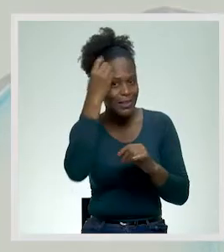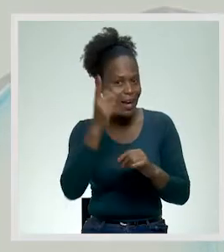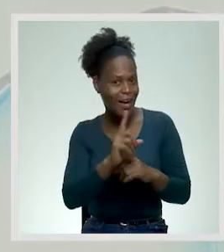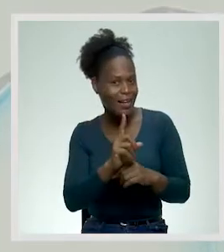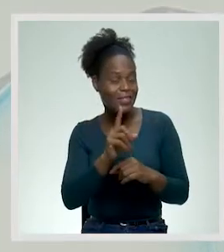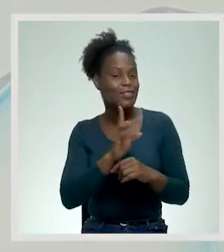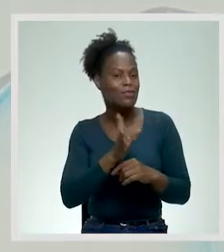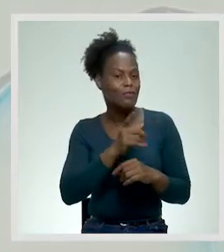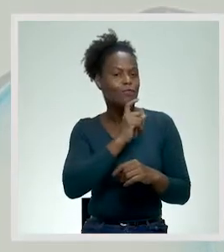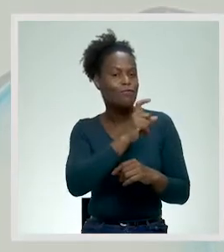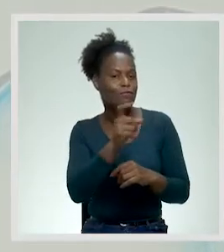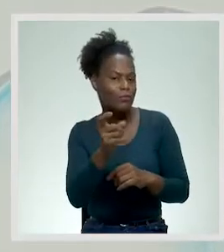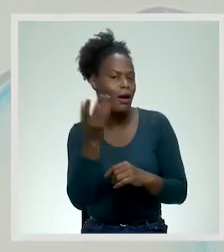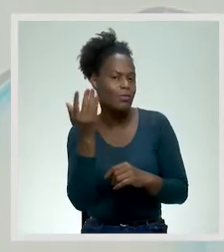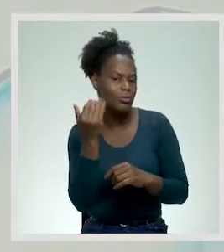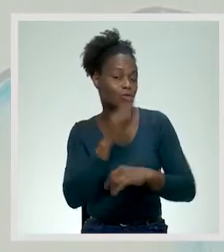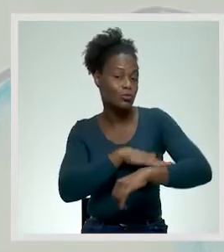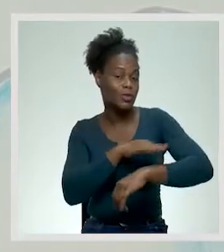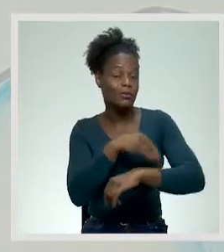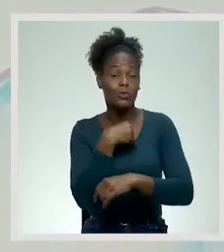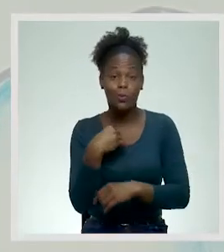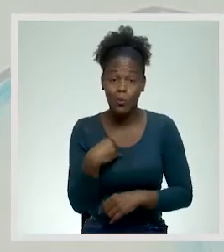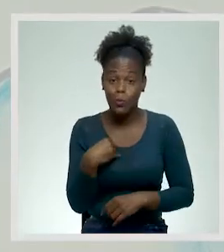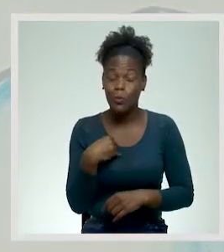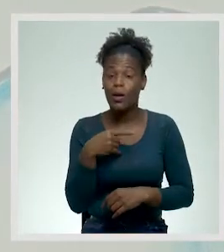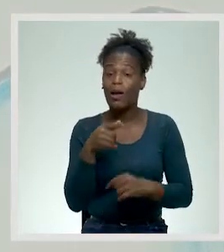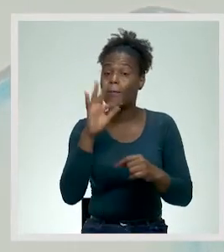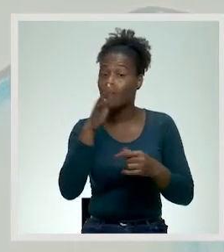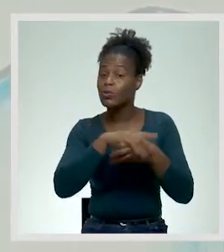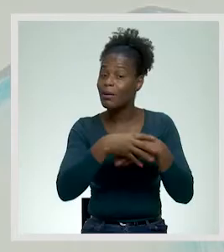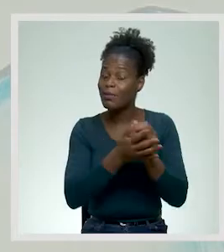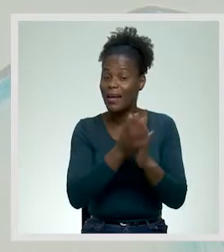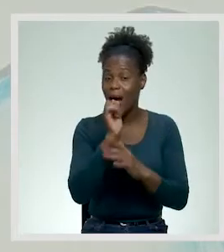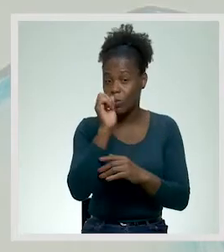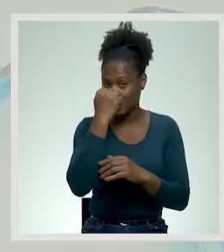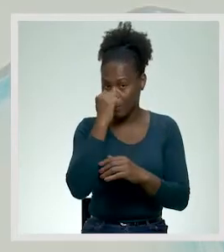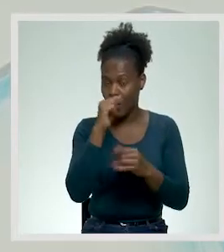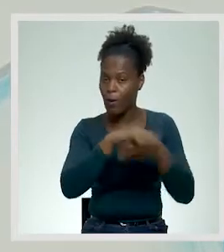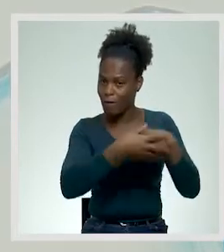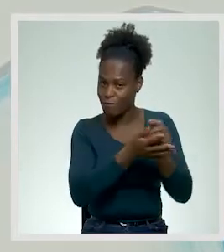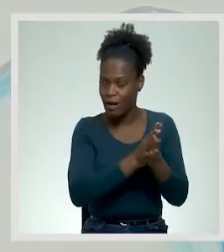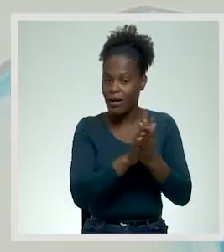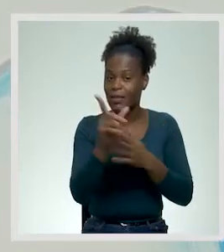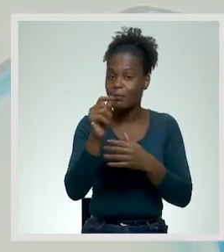esqueçam das recomendações dos agentes sanitários: lavar as mãos com água e sabão,